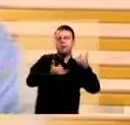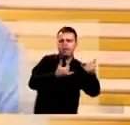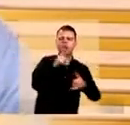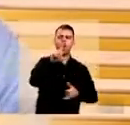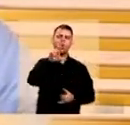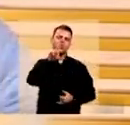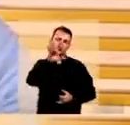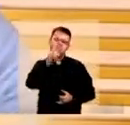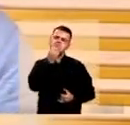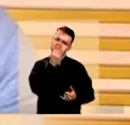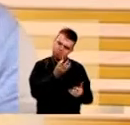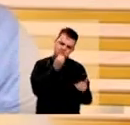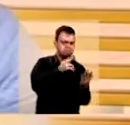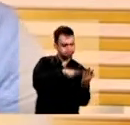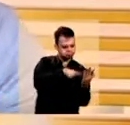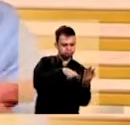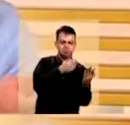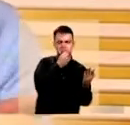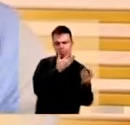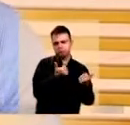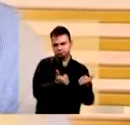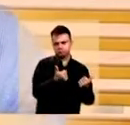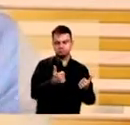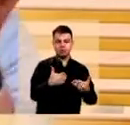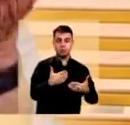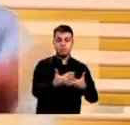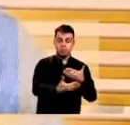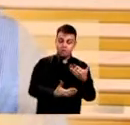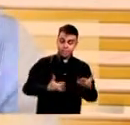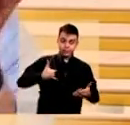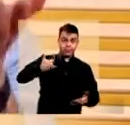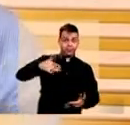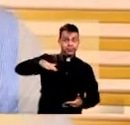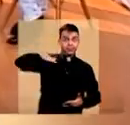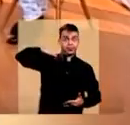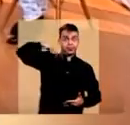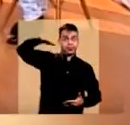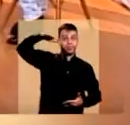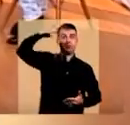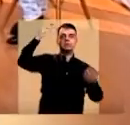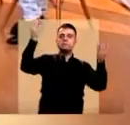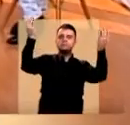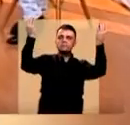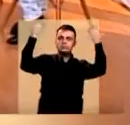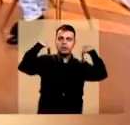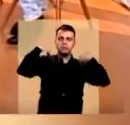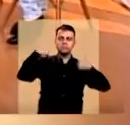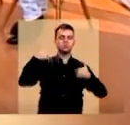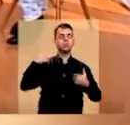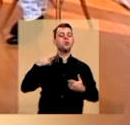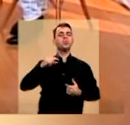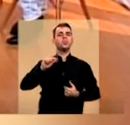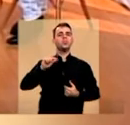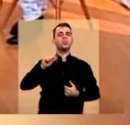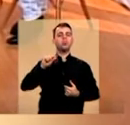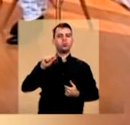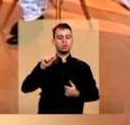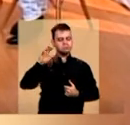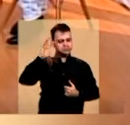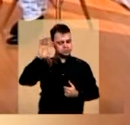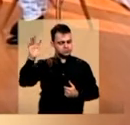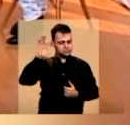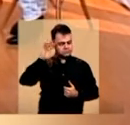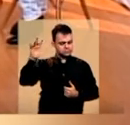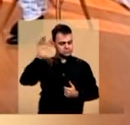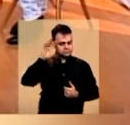lúdico é muito bom, então, mas à medida que se avança na idade... confronto também. Na maturidade, você precisa